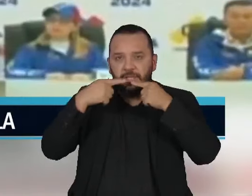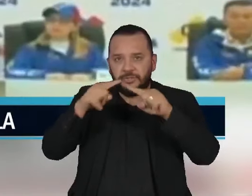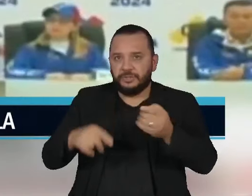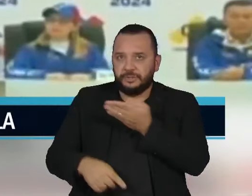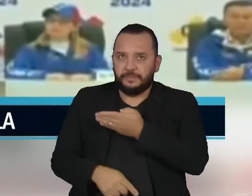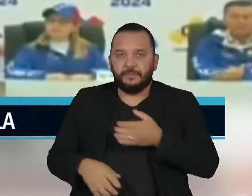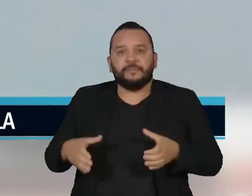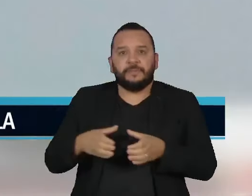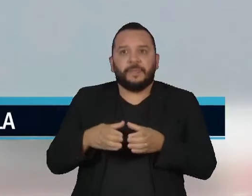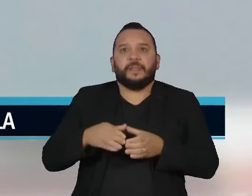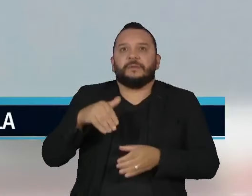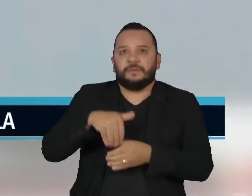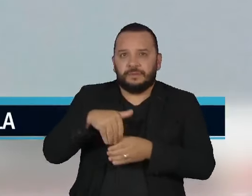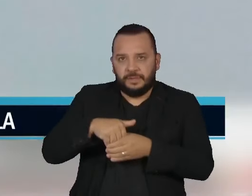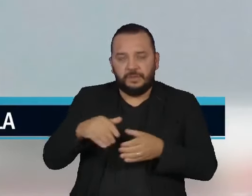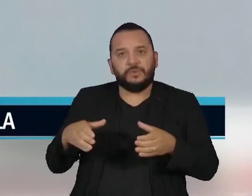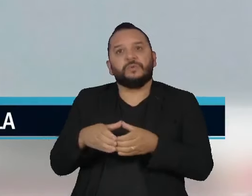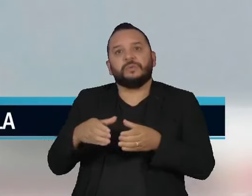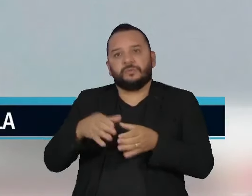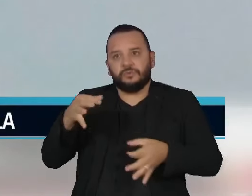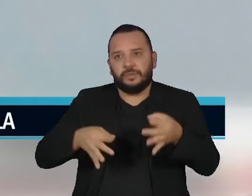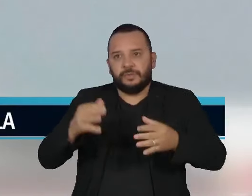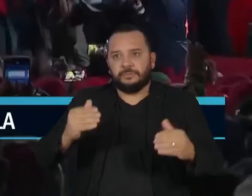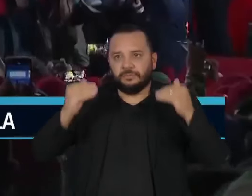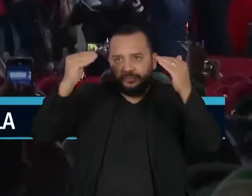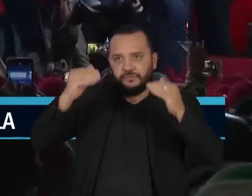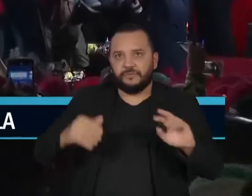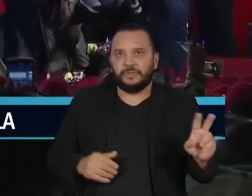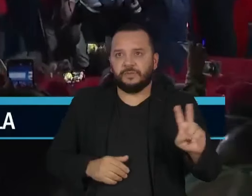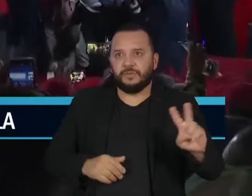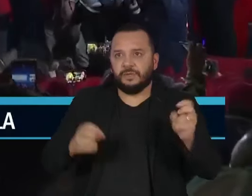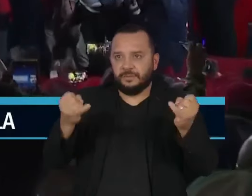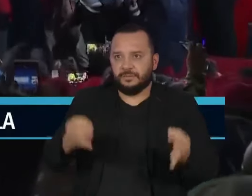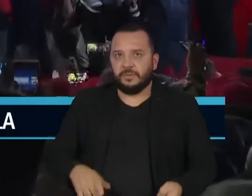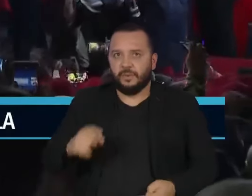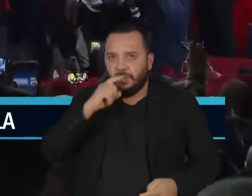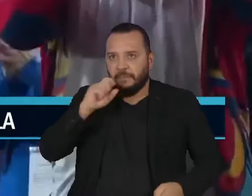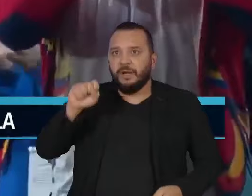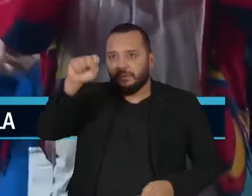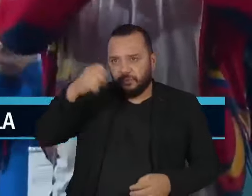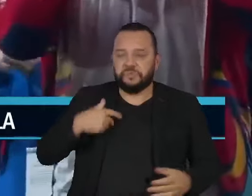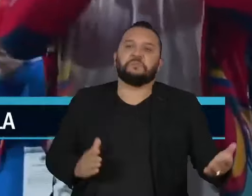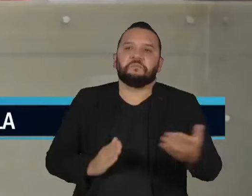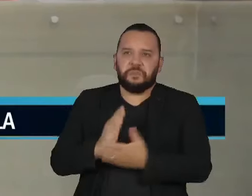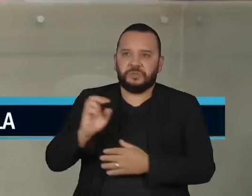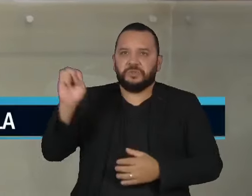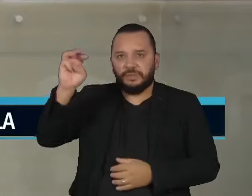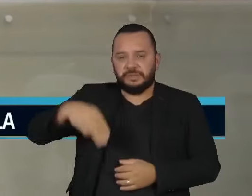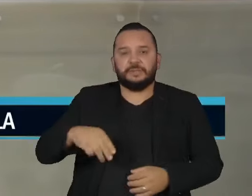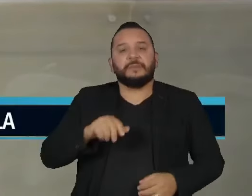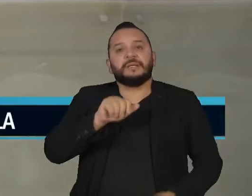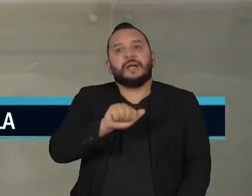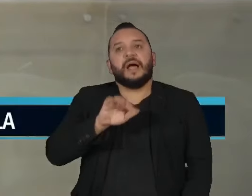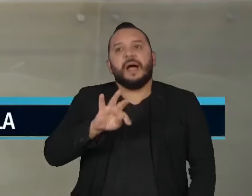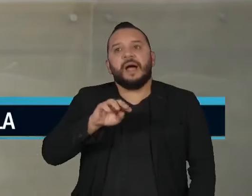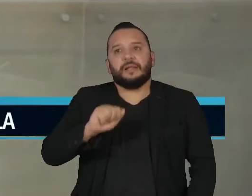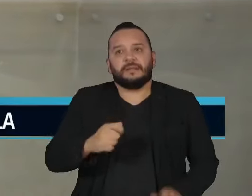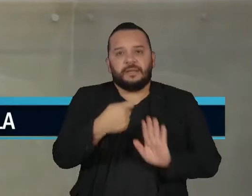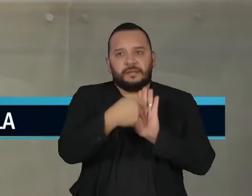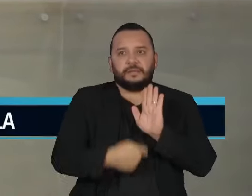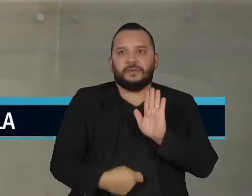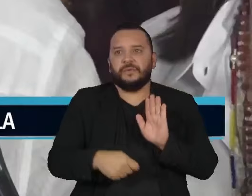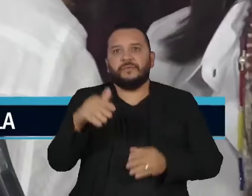Comissão Eleitoral e a Corte Suprema da Venezuela declararam que Maduro foi reeleito, mas as atas com os votos não